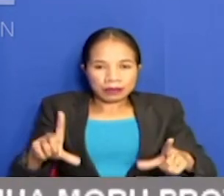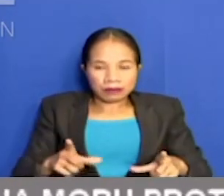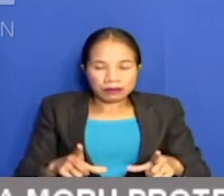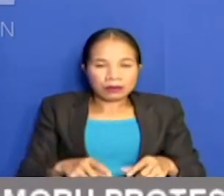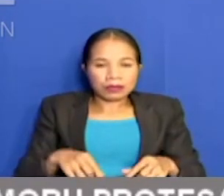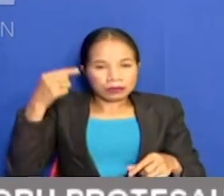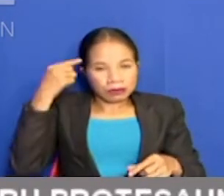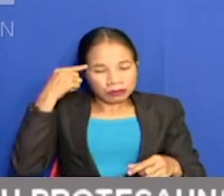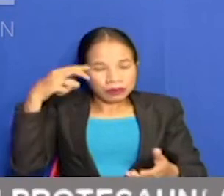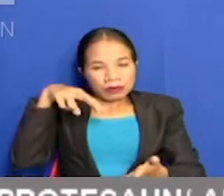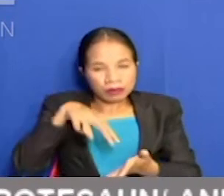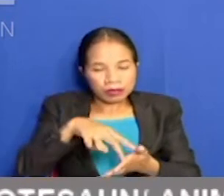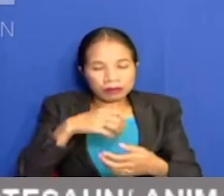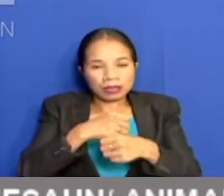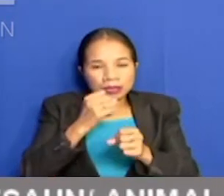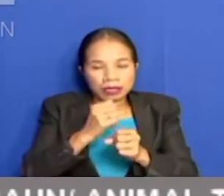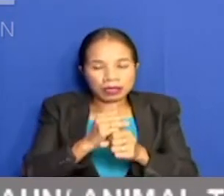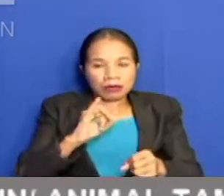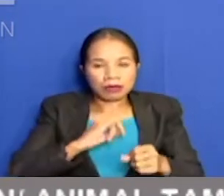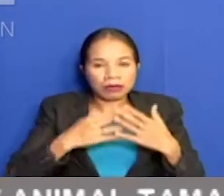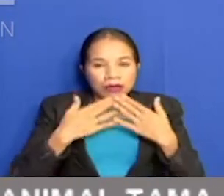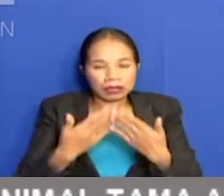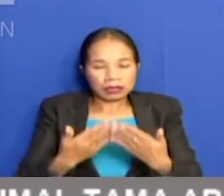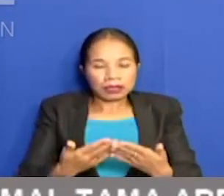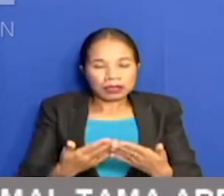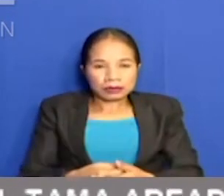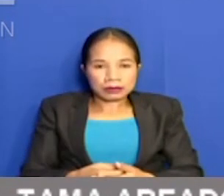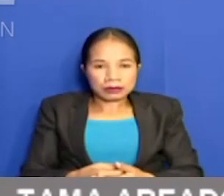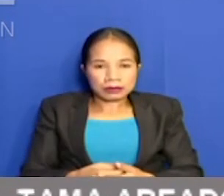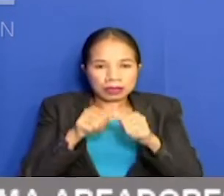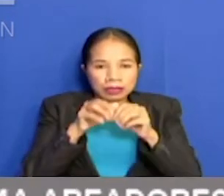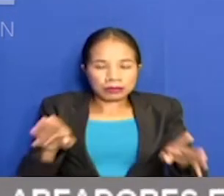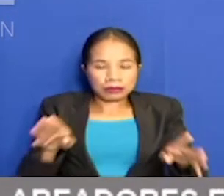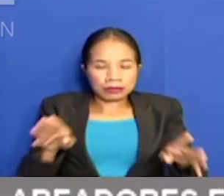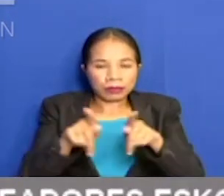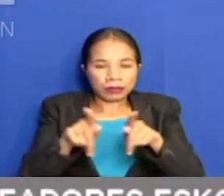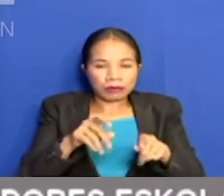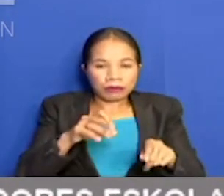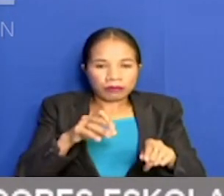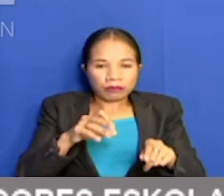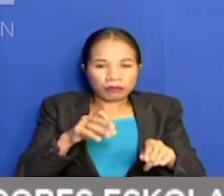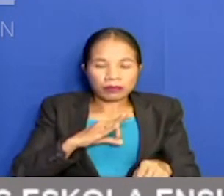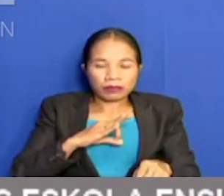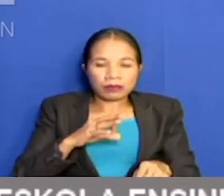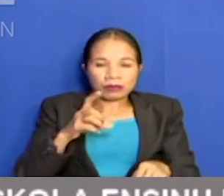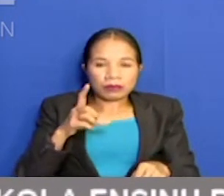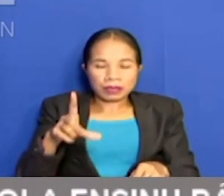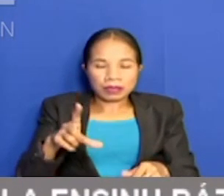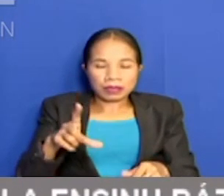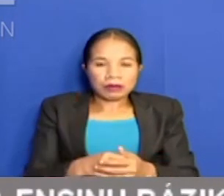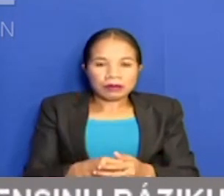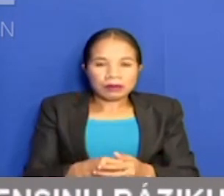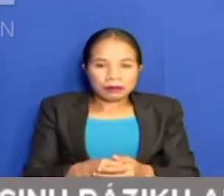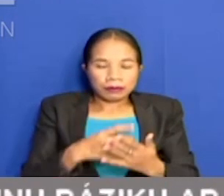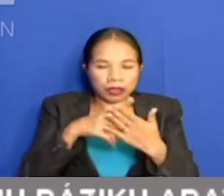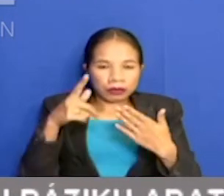at establece ne pe mak halau hau agradece. Administrador posto Fatu Berlijo Gil Teófilo Amaral acrescenta: